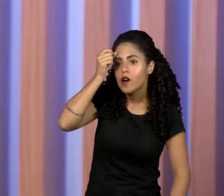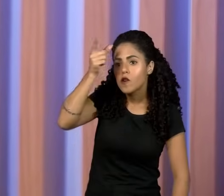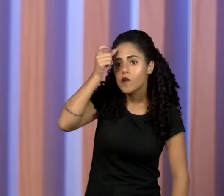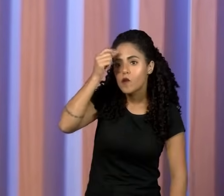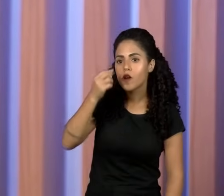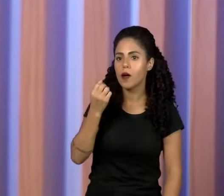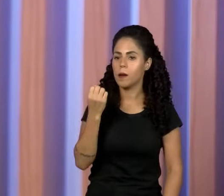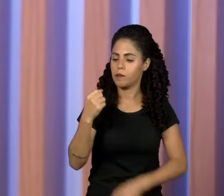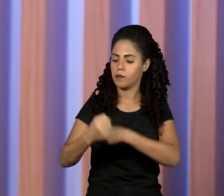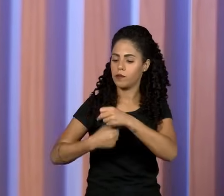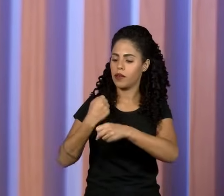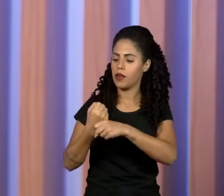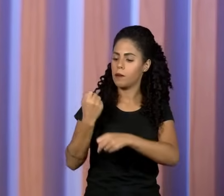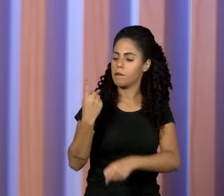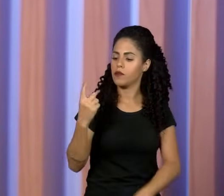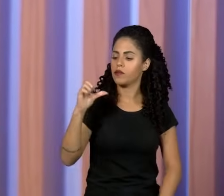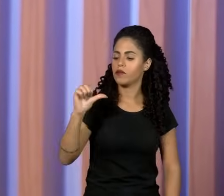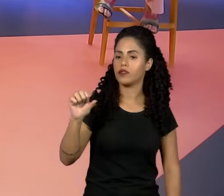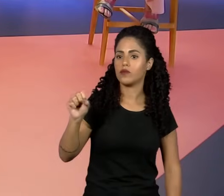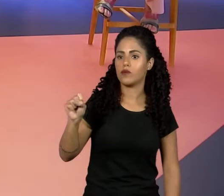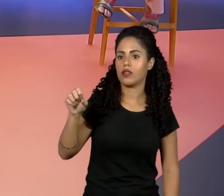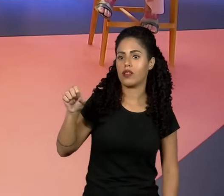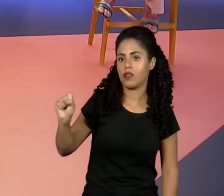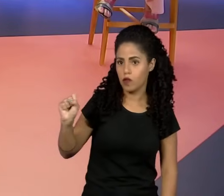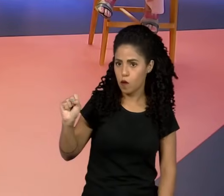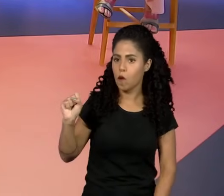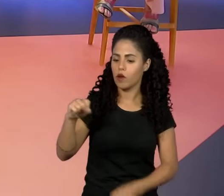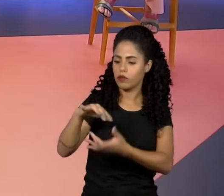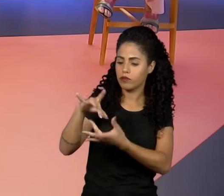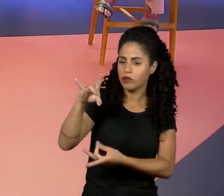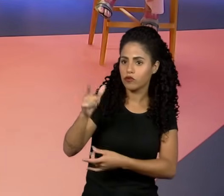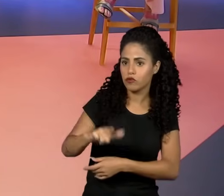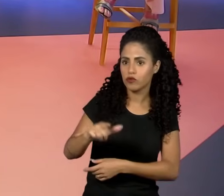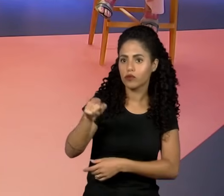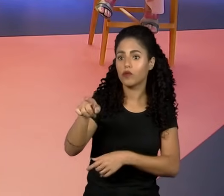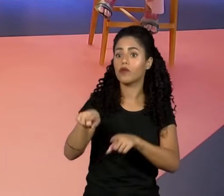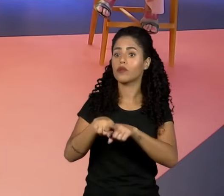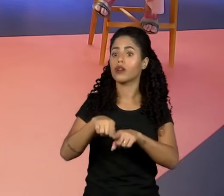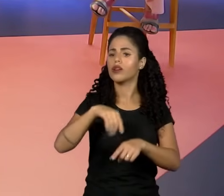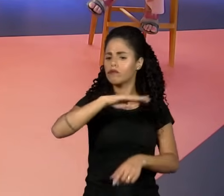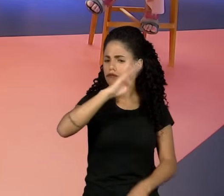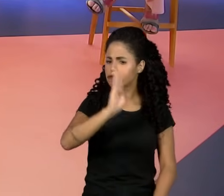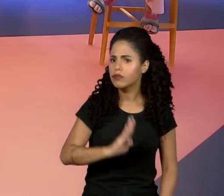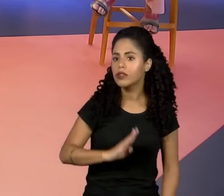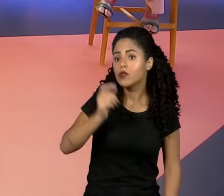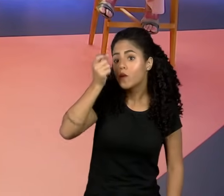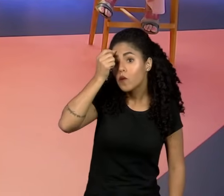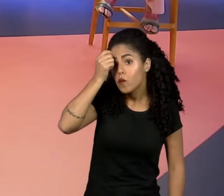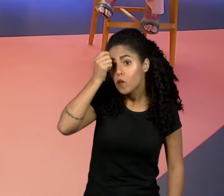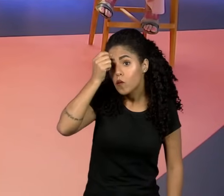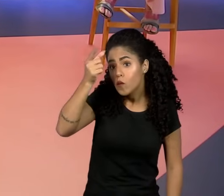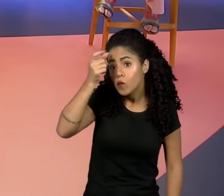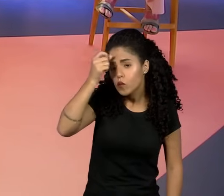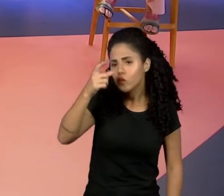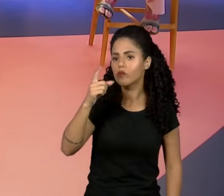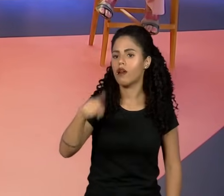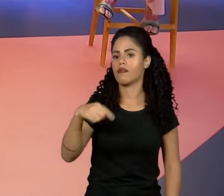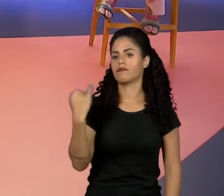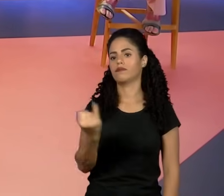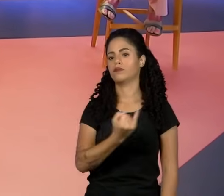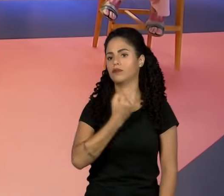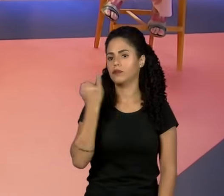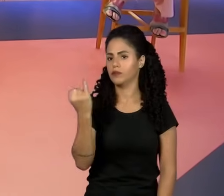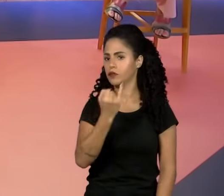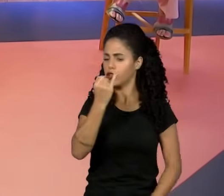em 1988. Redemocratização do Brasil. O Brasil entende que a cultura é um elemento